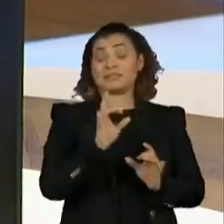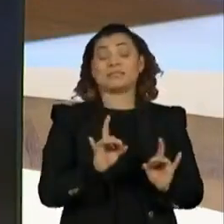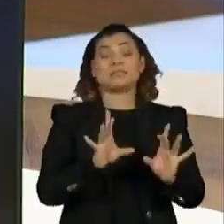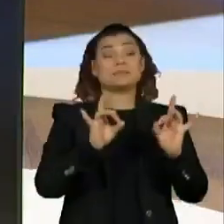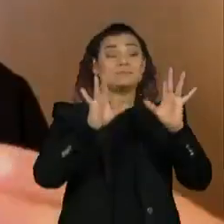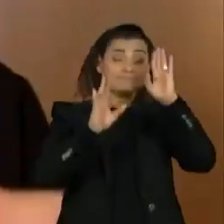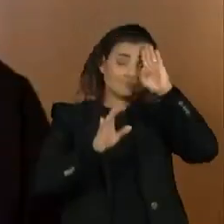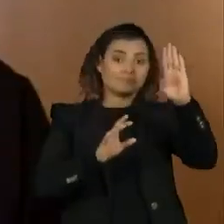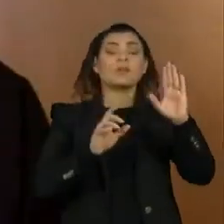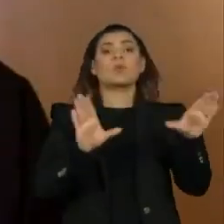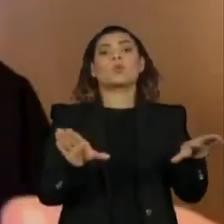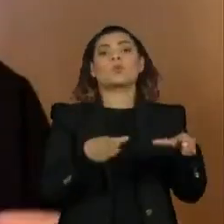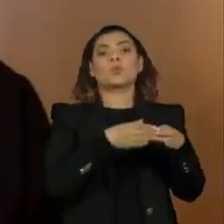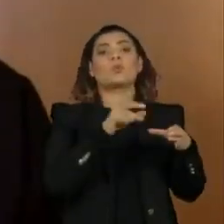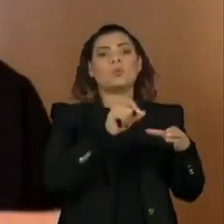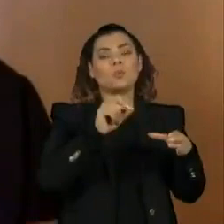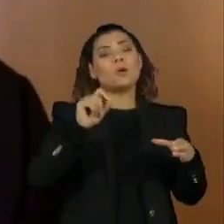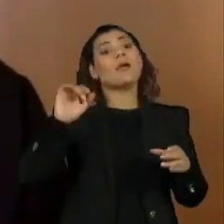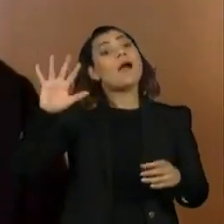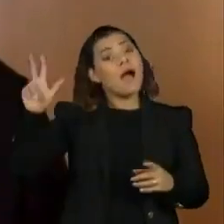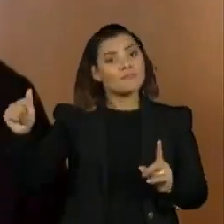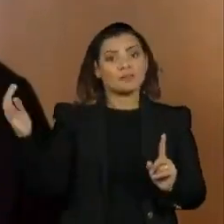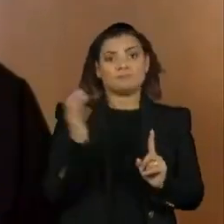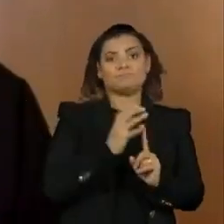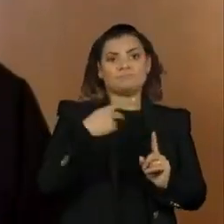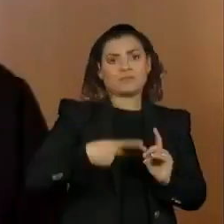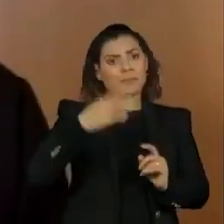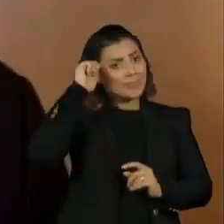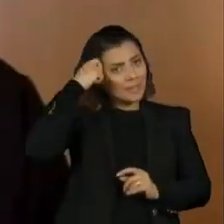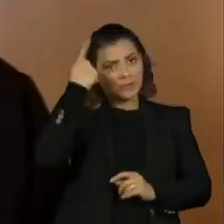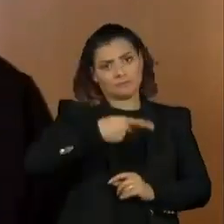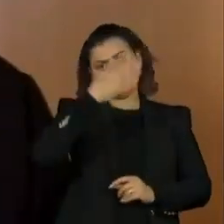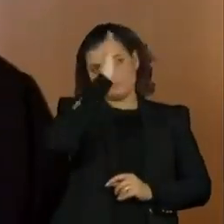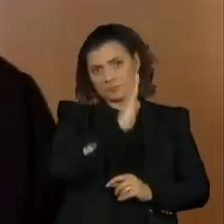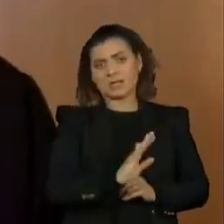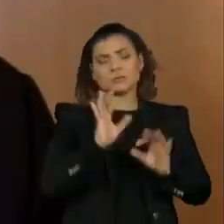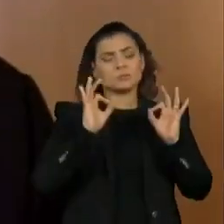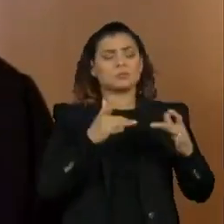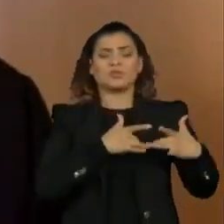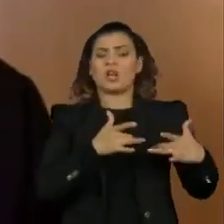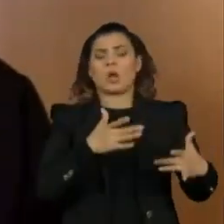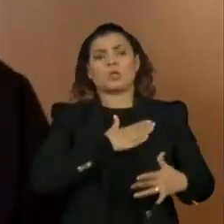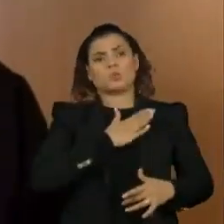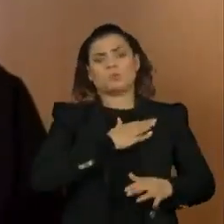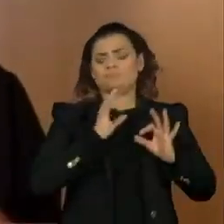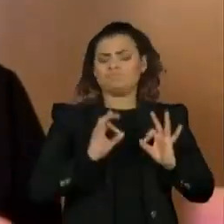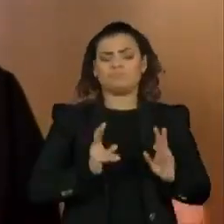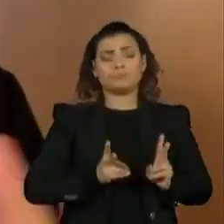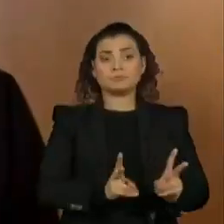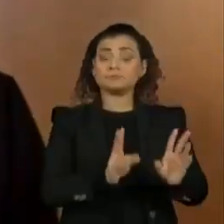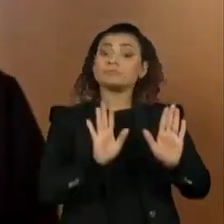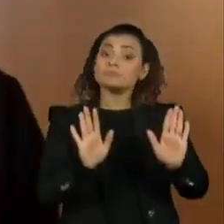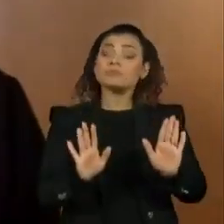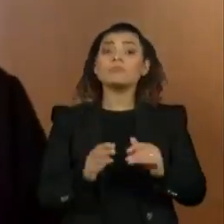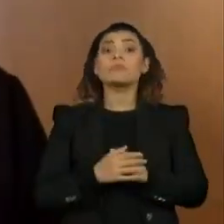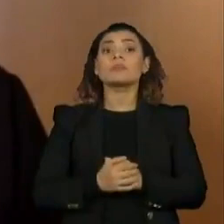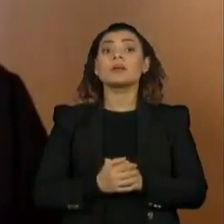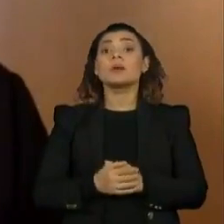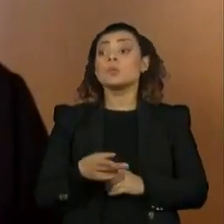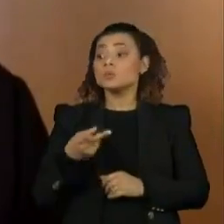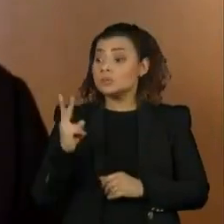por parte da população afrodescendente brasileira, que tem sido muito generosa comigo, e o segundo volume